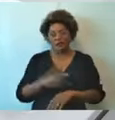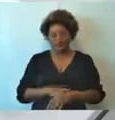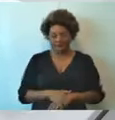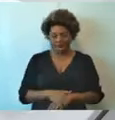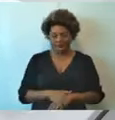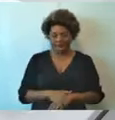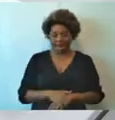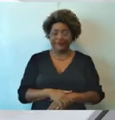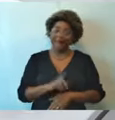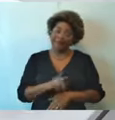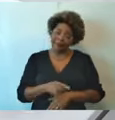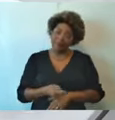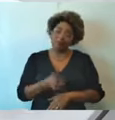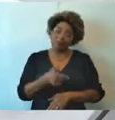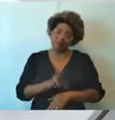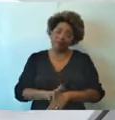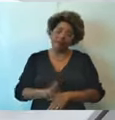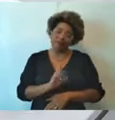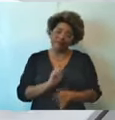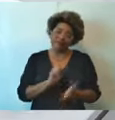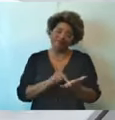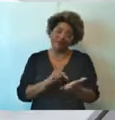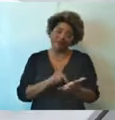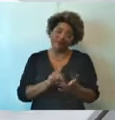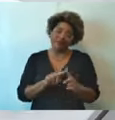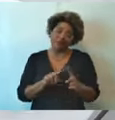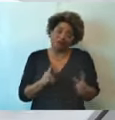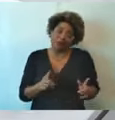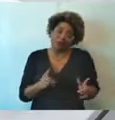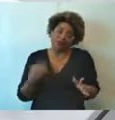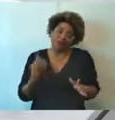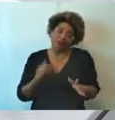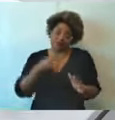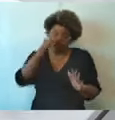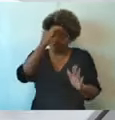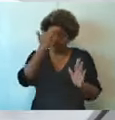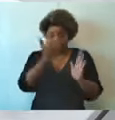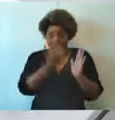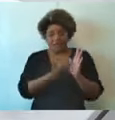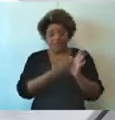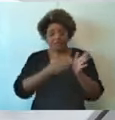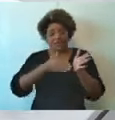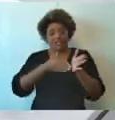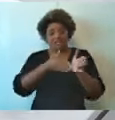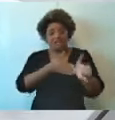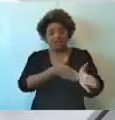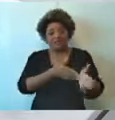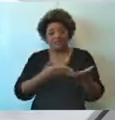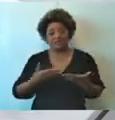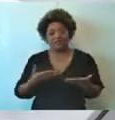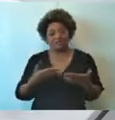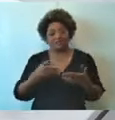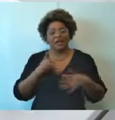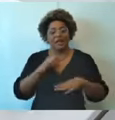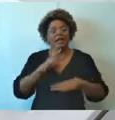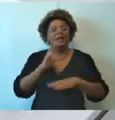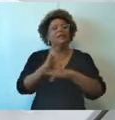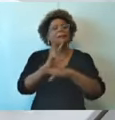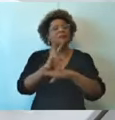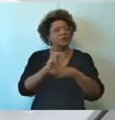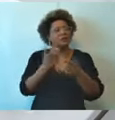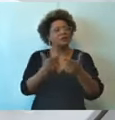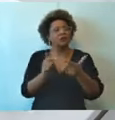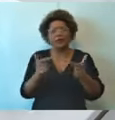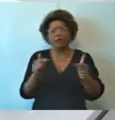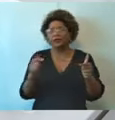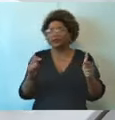utilizado, mas a gente segue a coisa e tem uma perspectiva de crescimento, né, na hora que você tiver